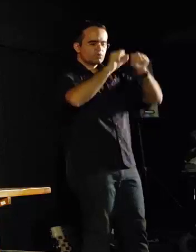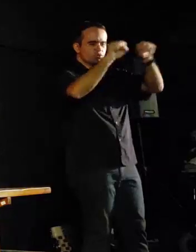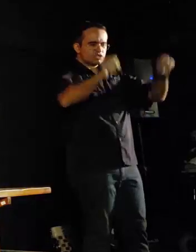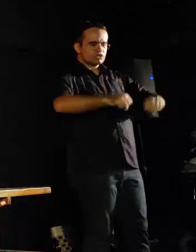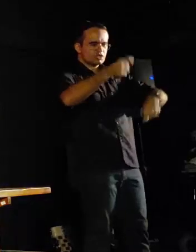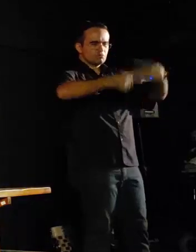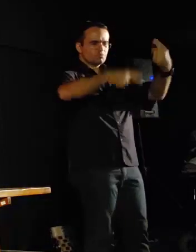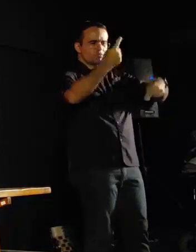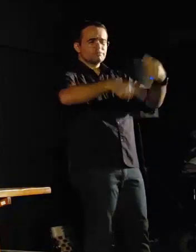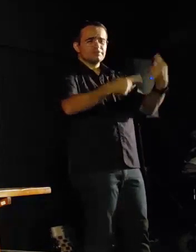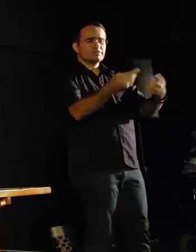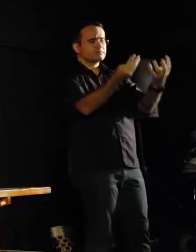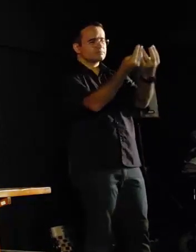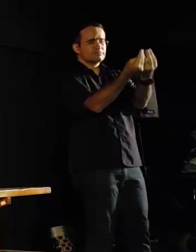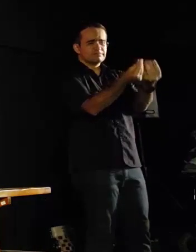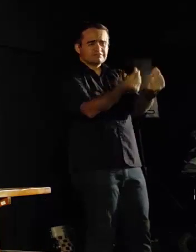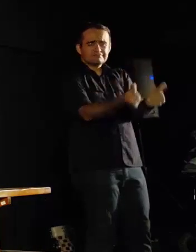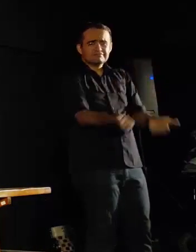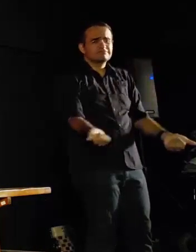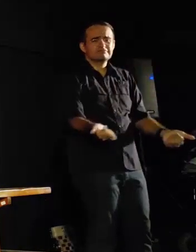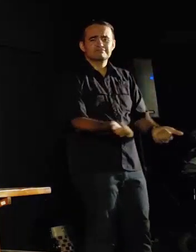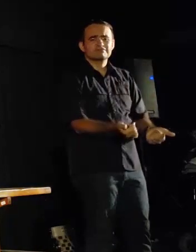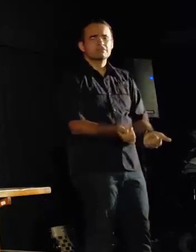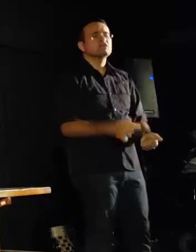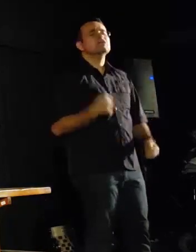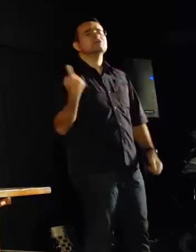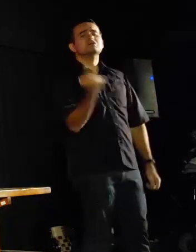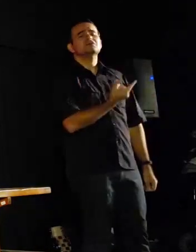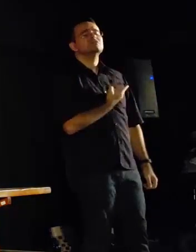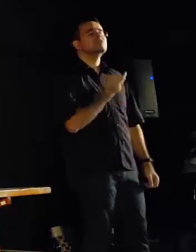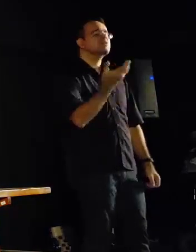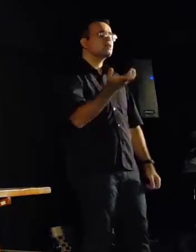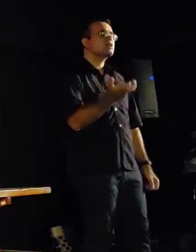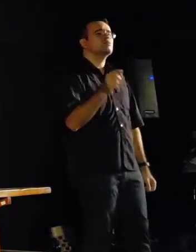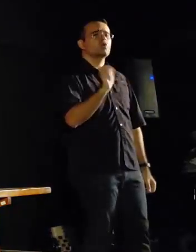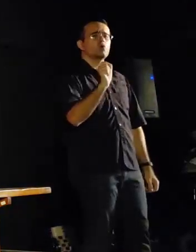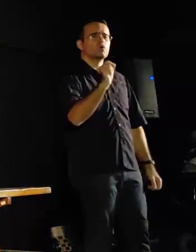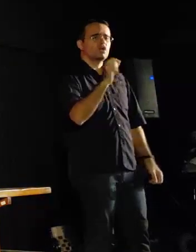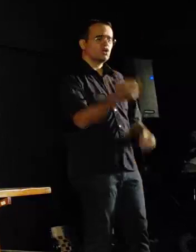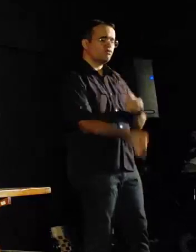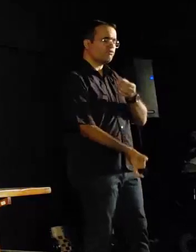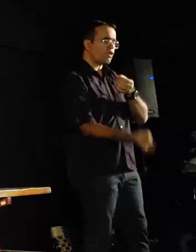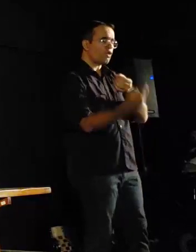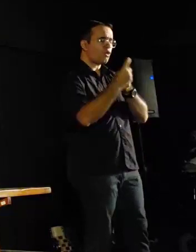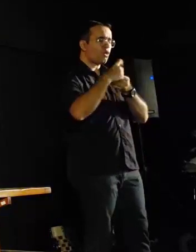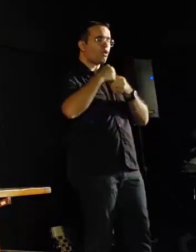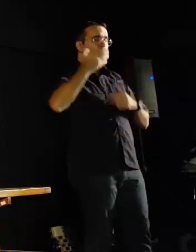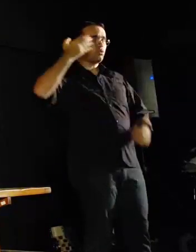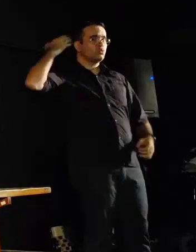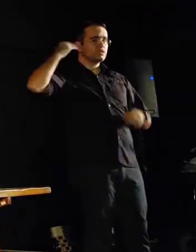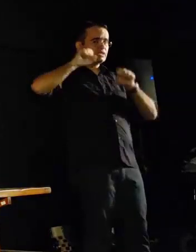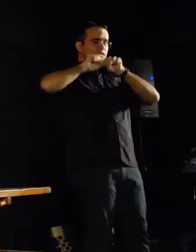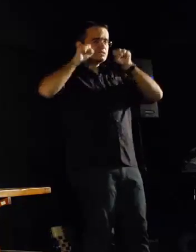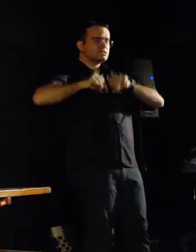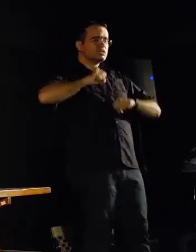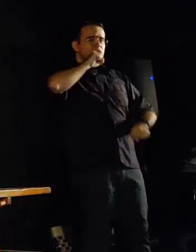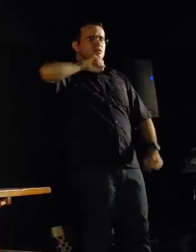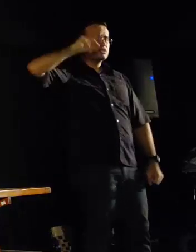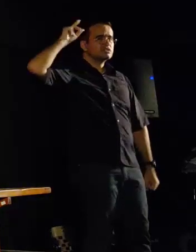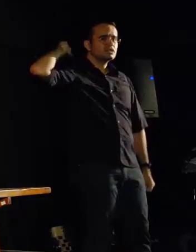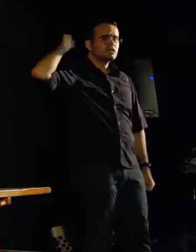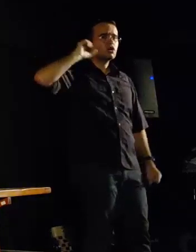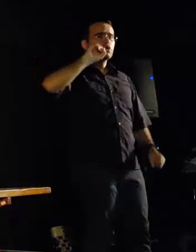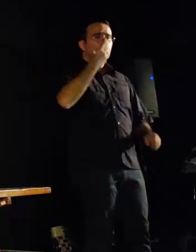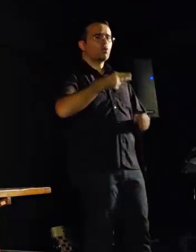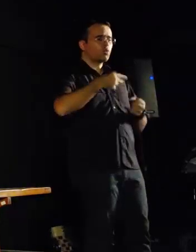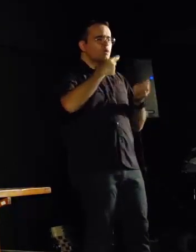em degradação. O que nós queremos? Voltar ao sistema político anterior? Criar os